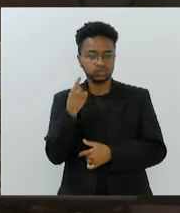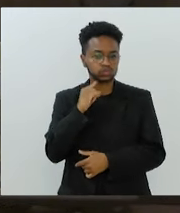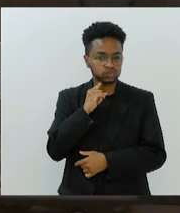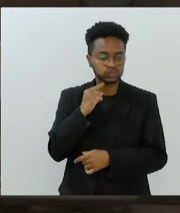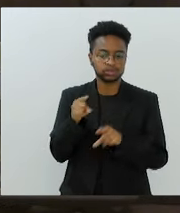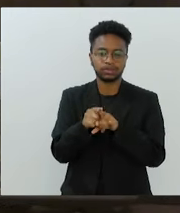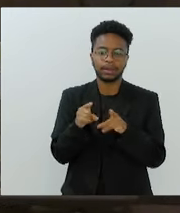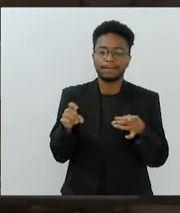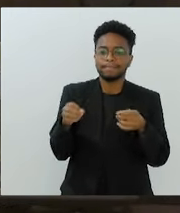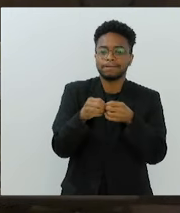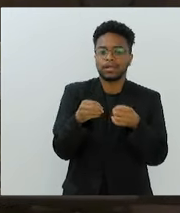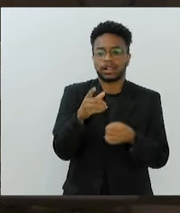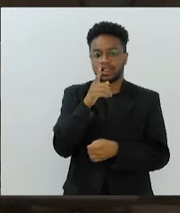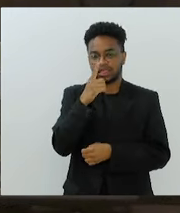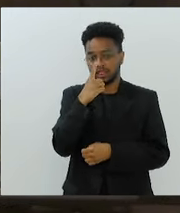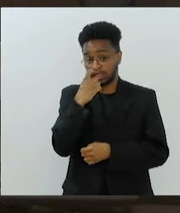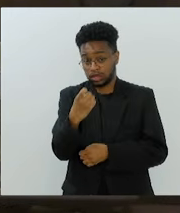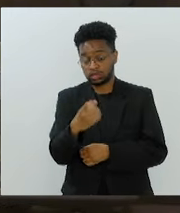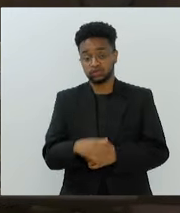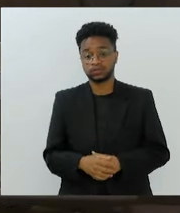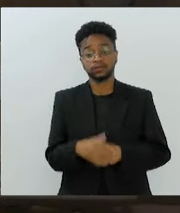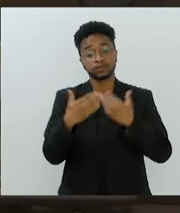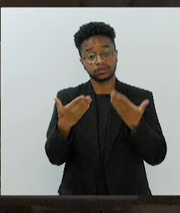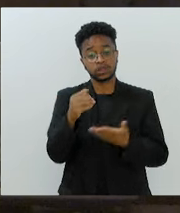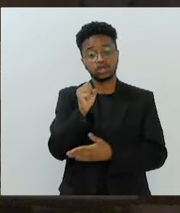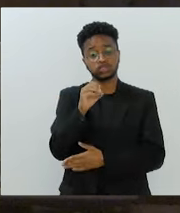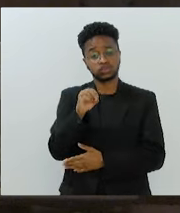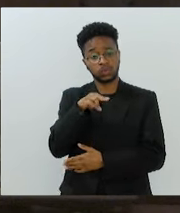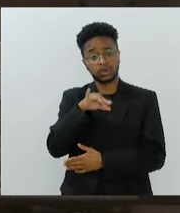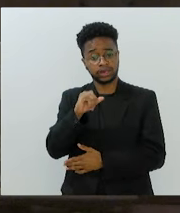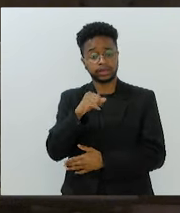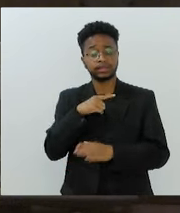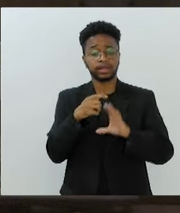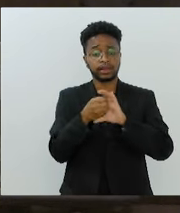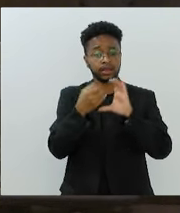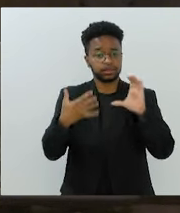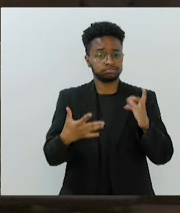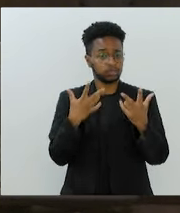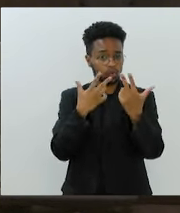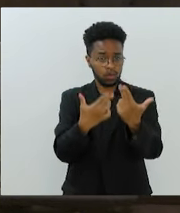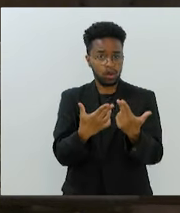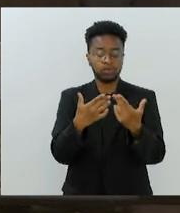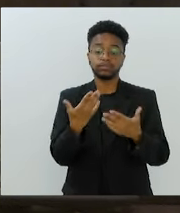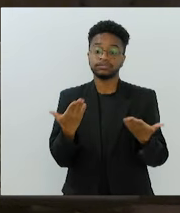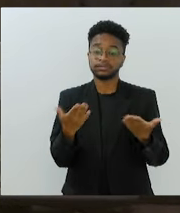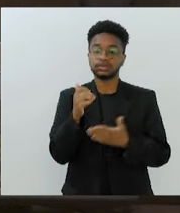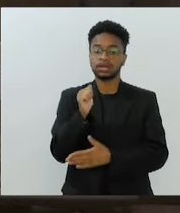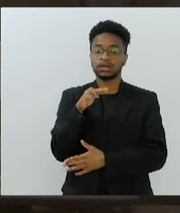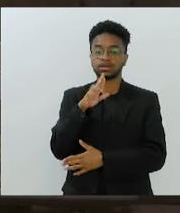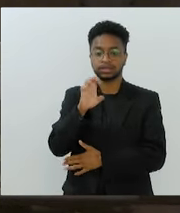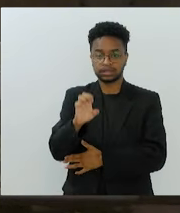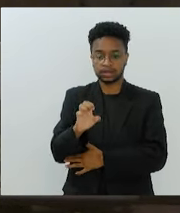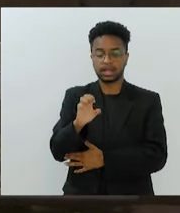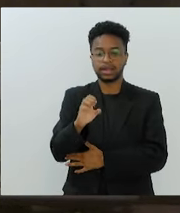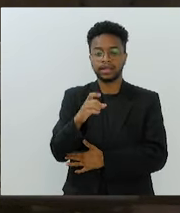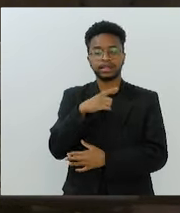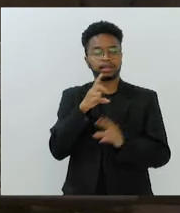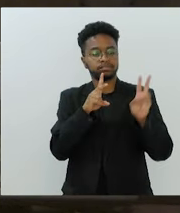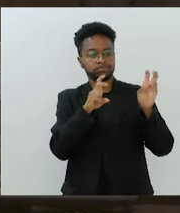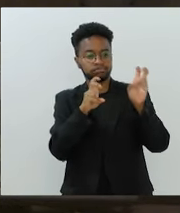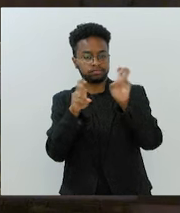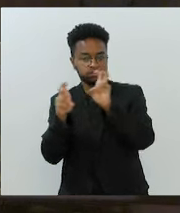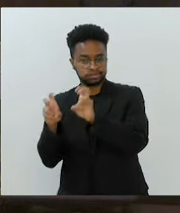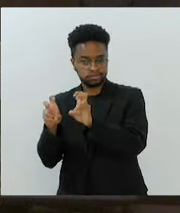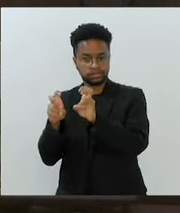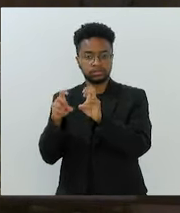Então, Sônia, você que também tem exatamente essa mesma característica, o André, ele pega esses temas e